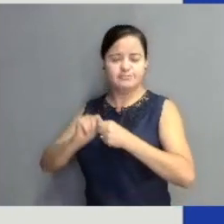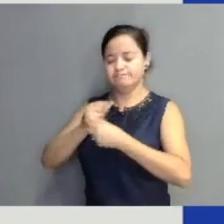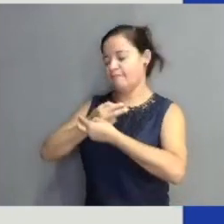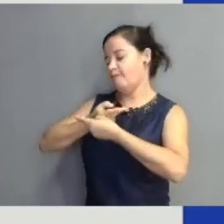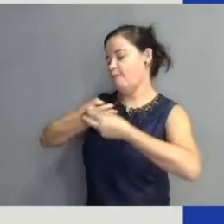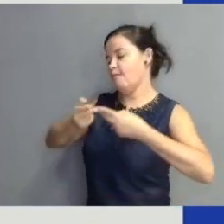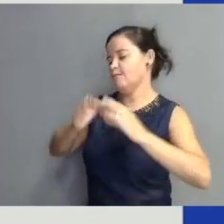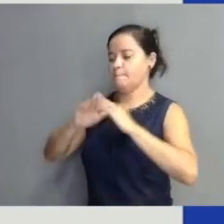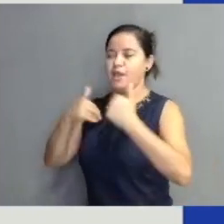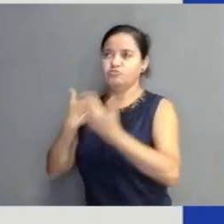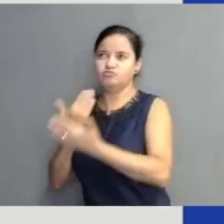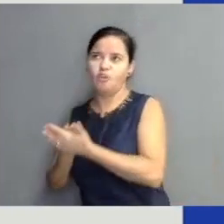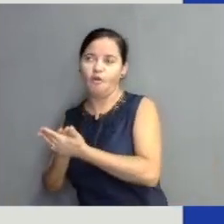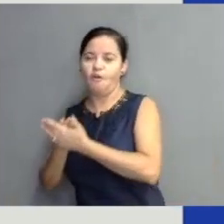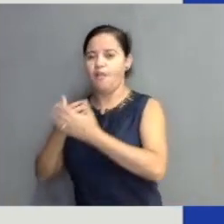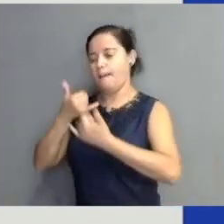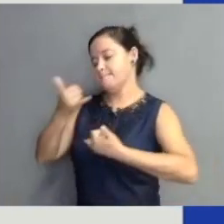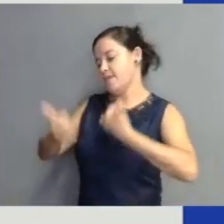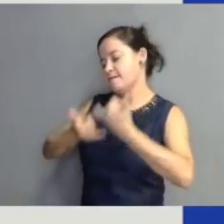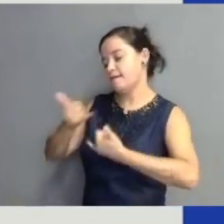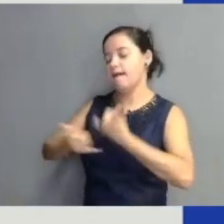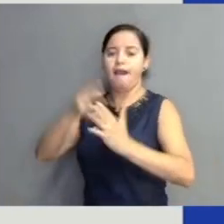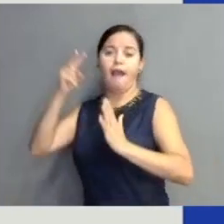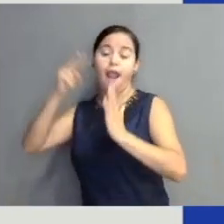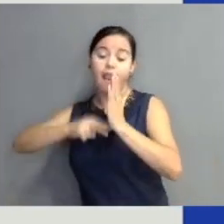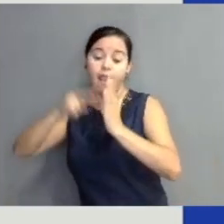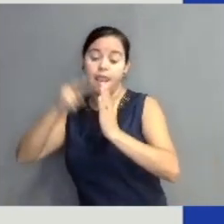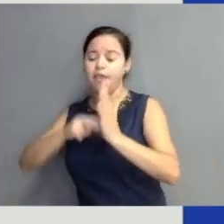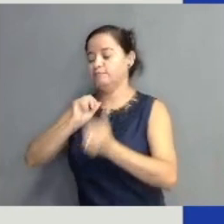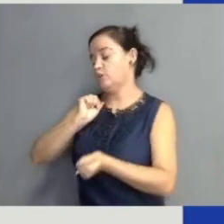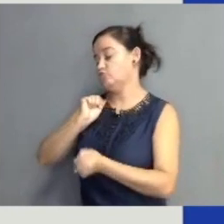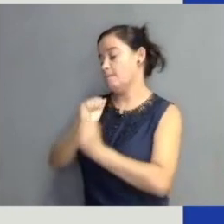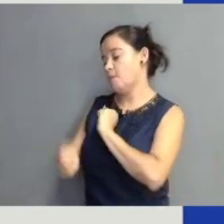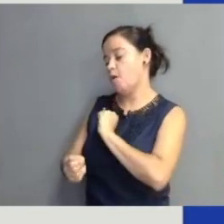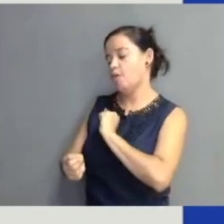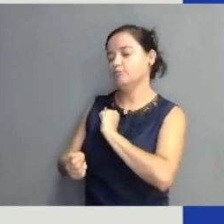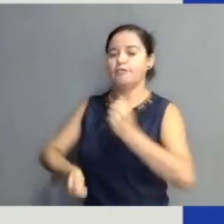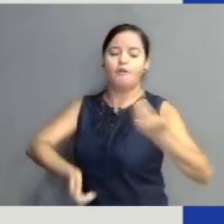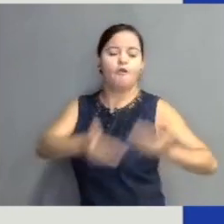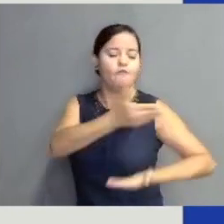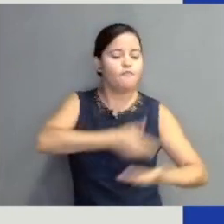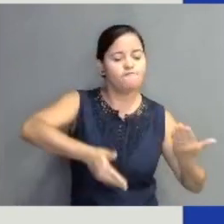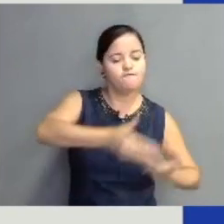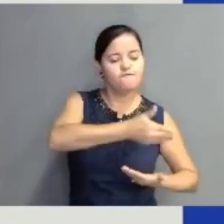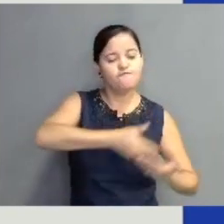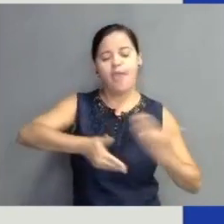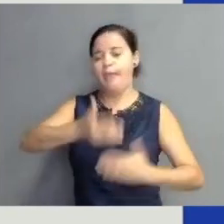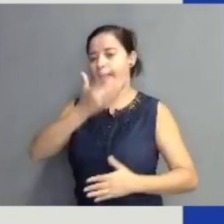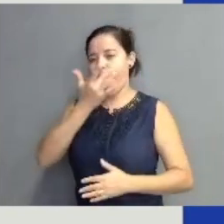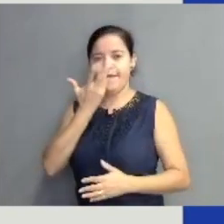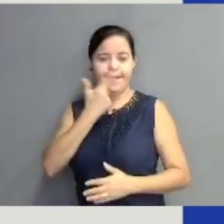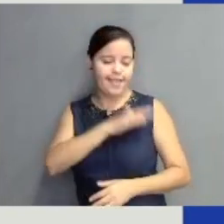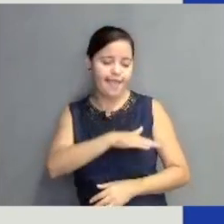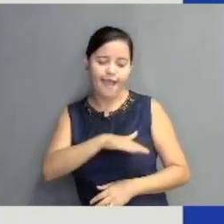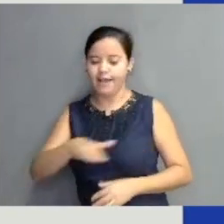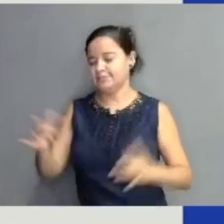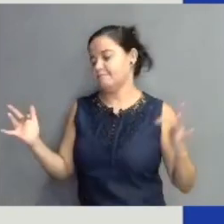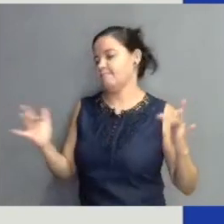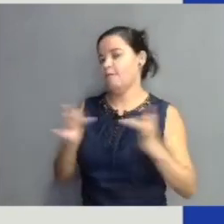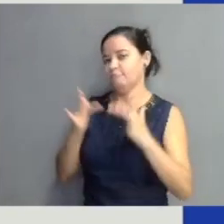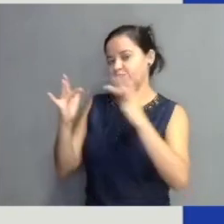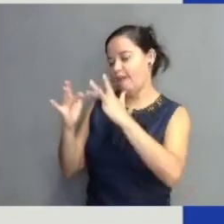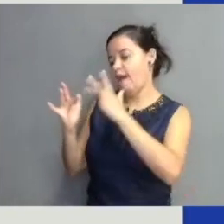à escola, brincar, ler, praticar esportes, conviver com outras crianças. Ser criança é